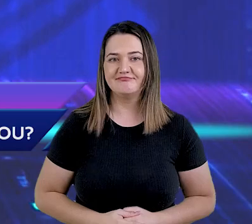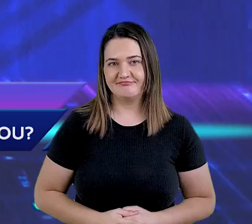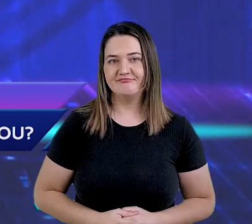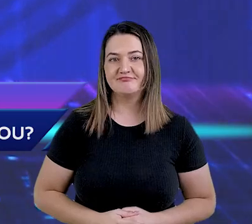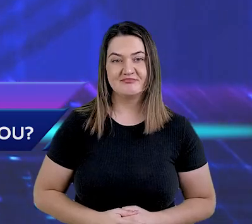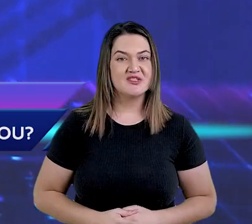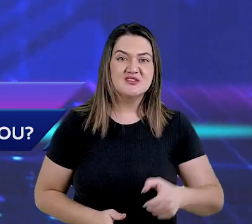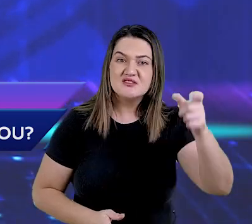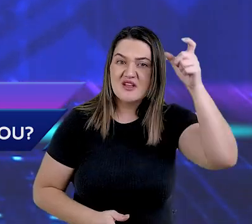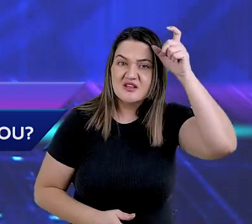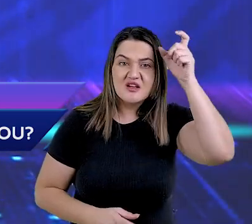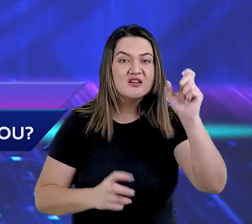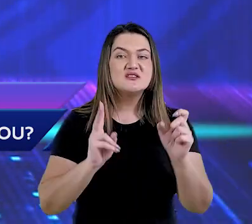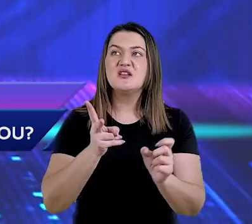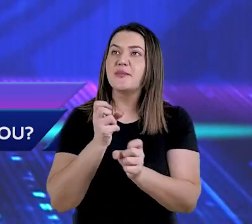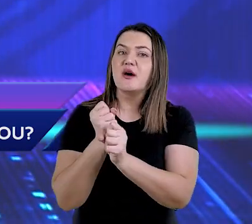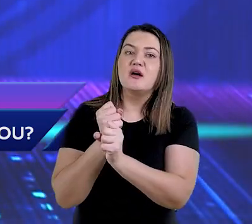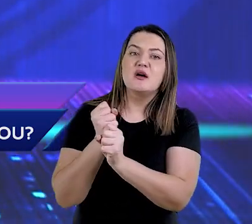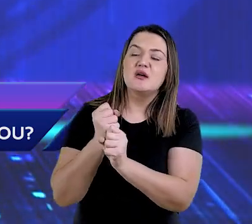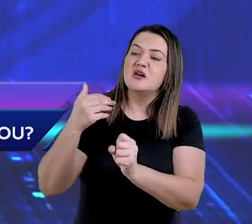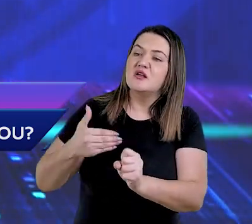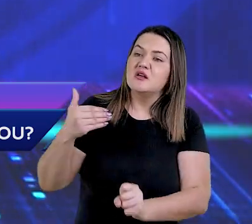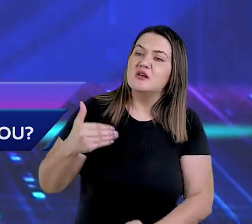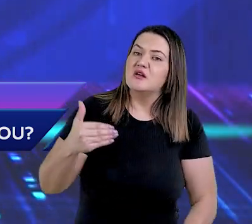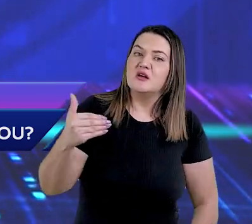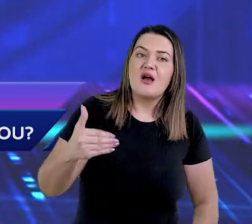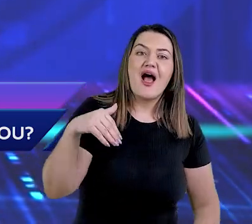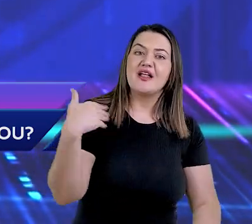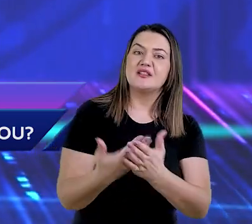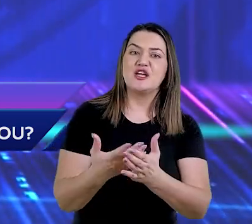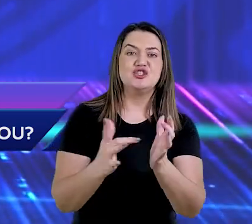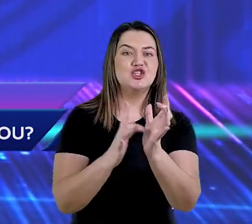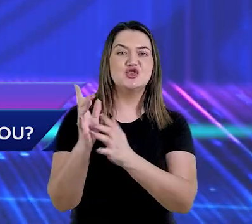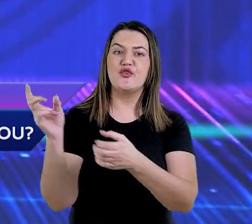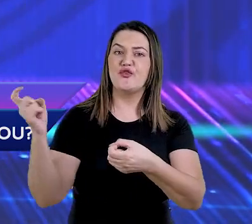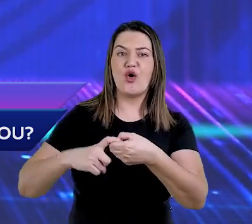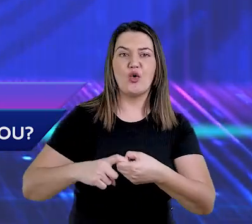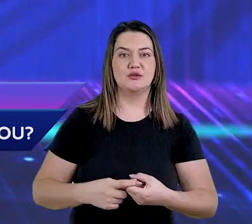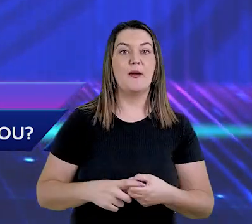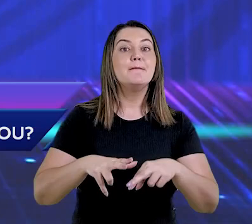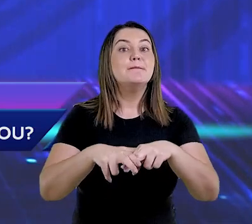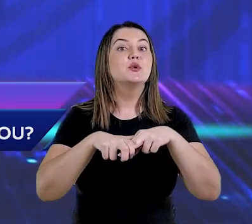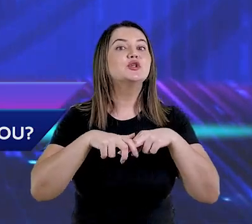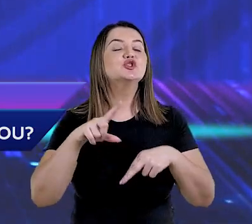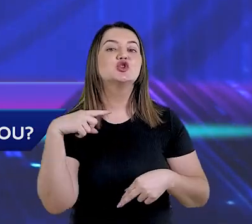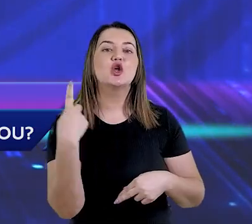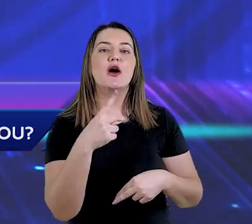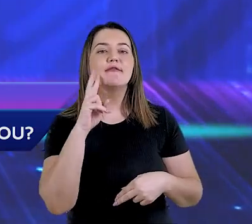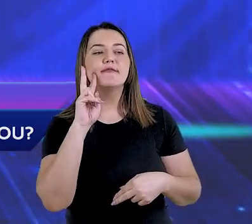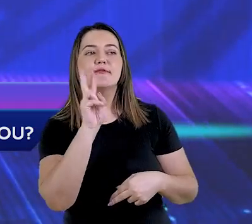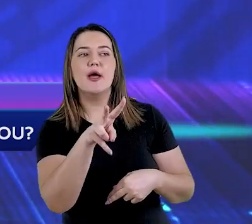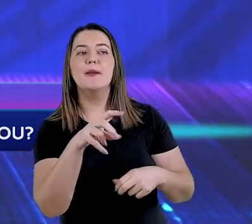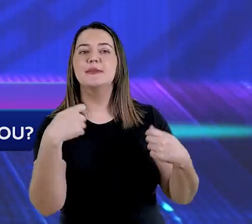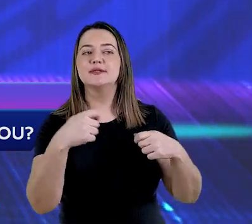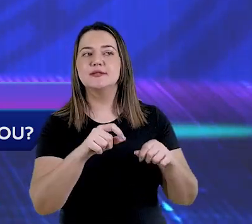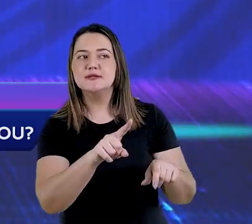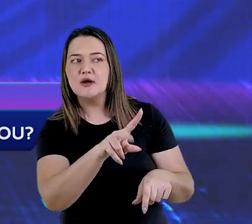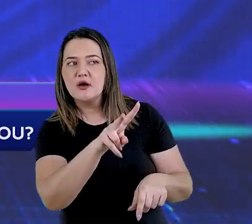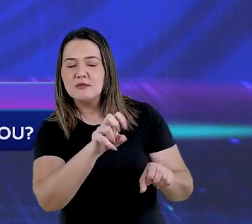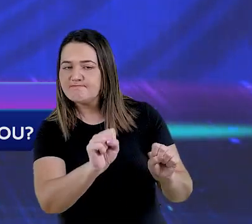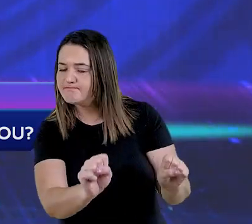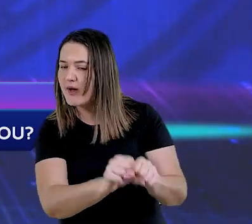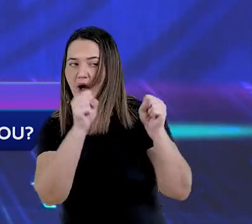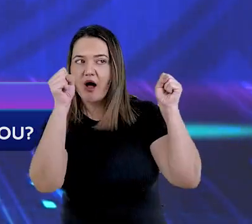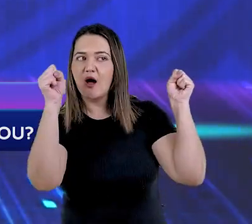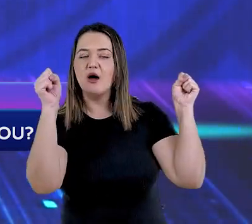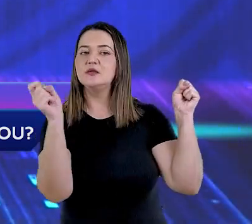é o que ele vai continuar fazendo até que Jesus Cristo volte. Portanto, nós temos que romper com o diabo, temos que romper